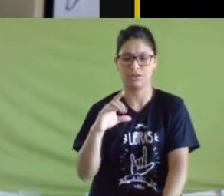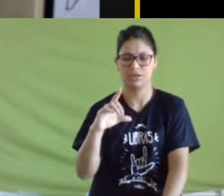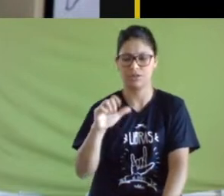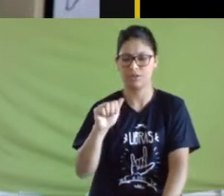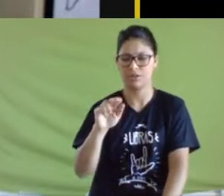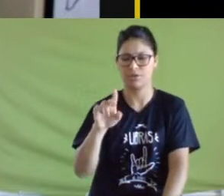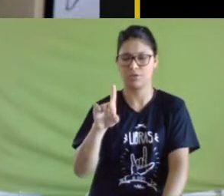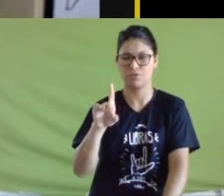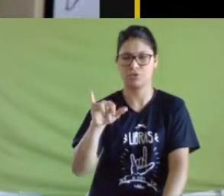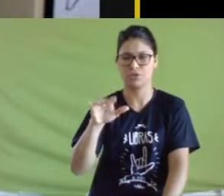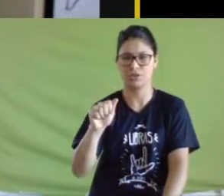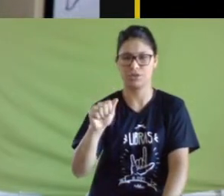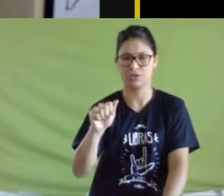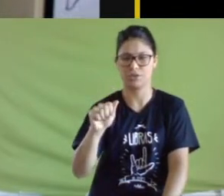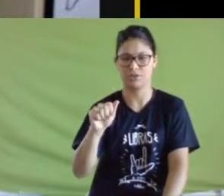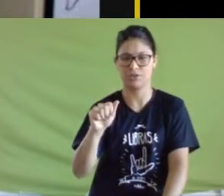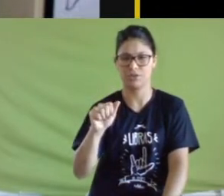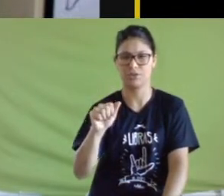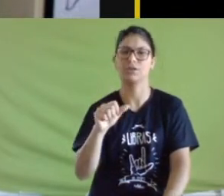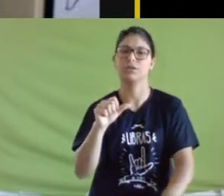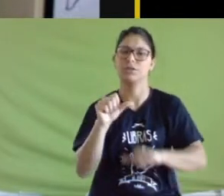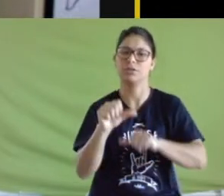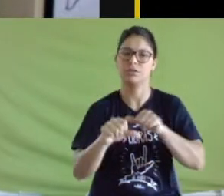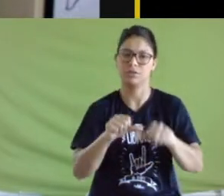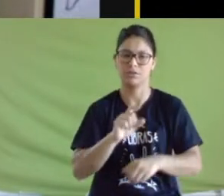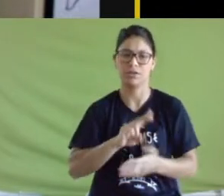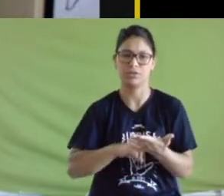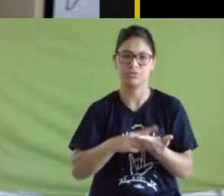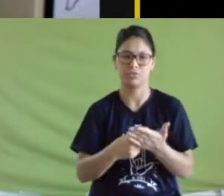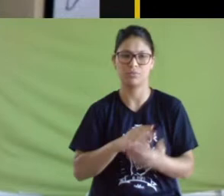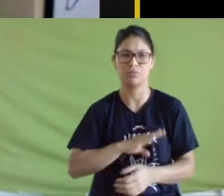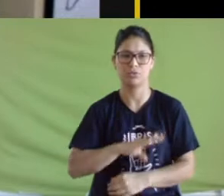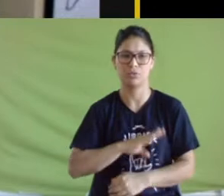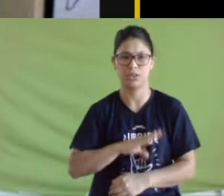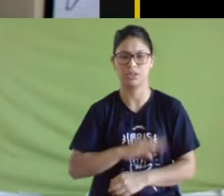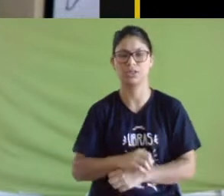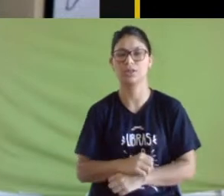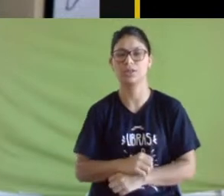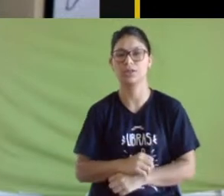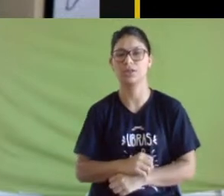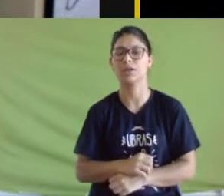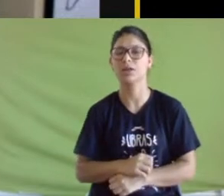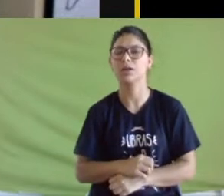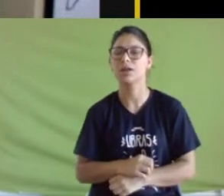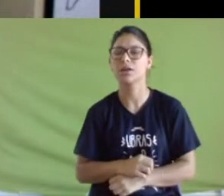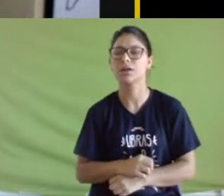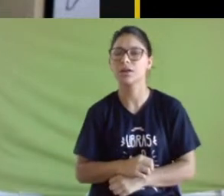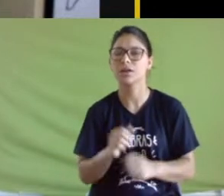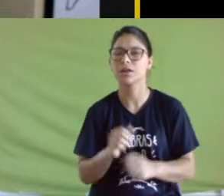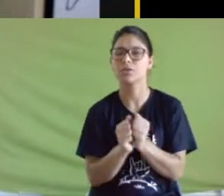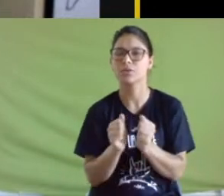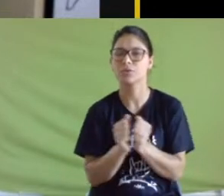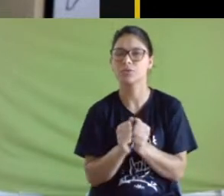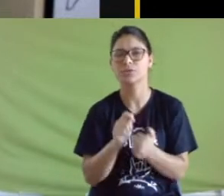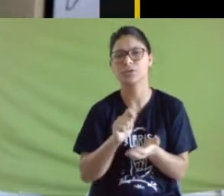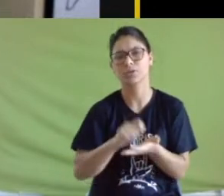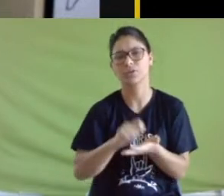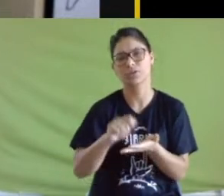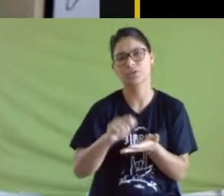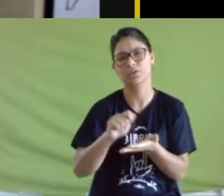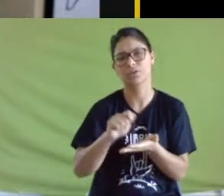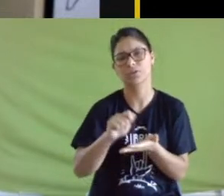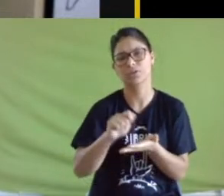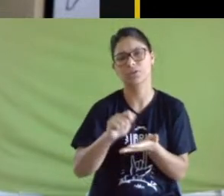Natan, ela passou para o português, ela traduziu, e eu e o Alcir escrevemos um